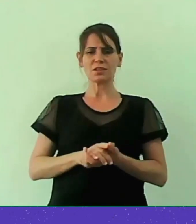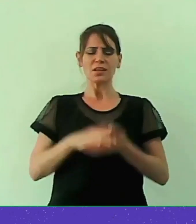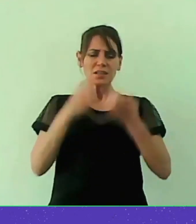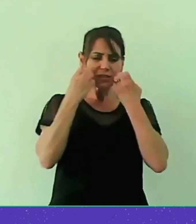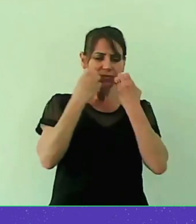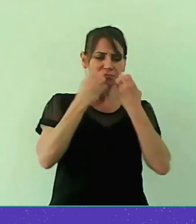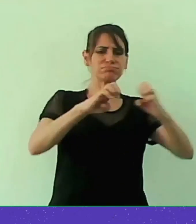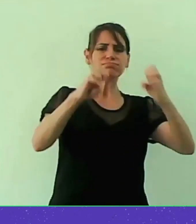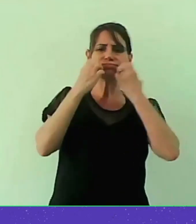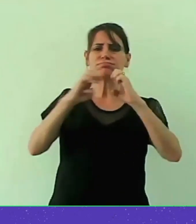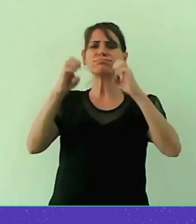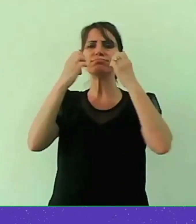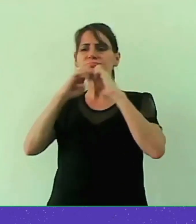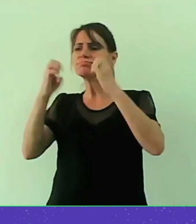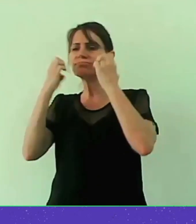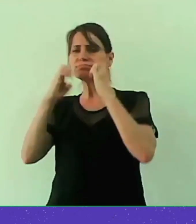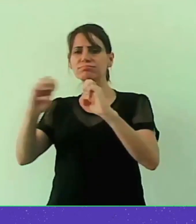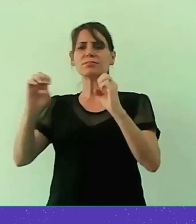Evangelho.